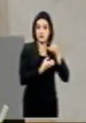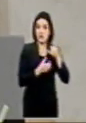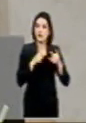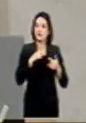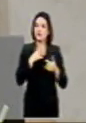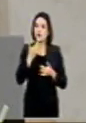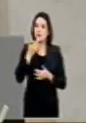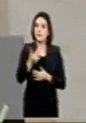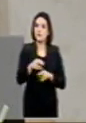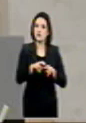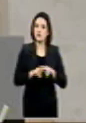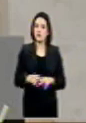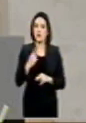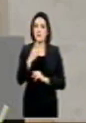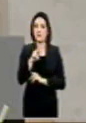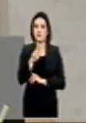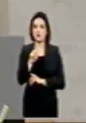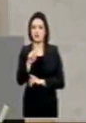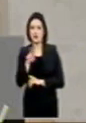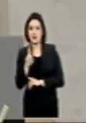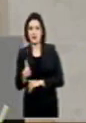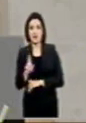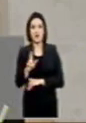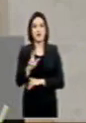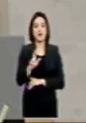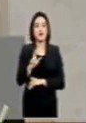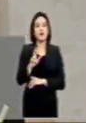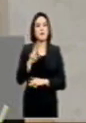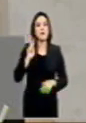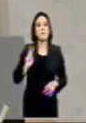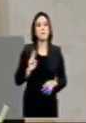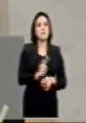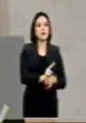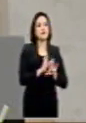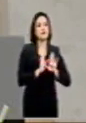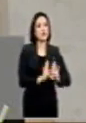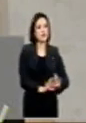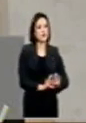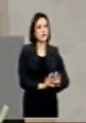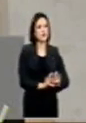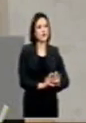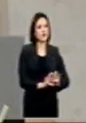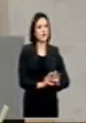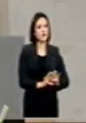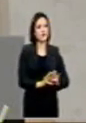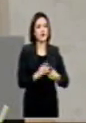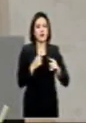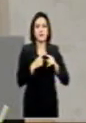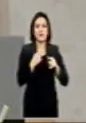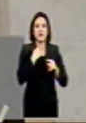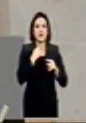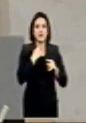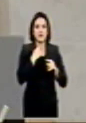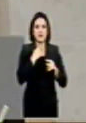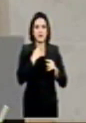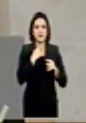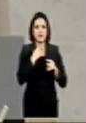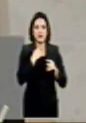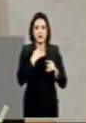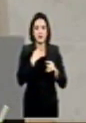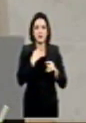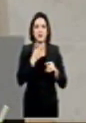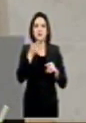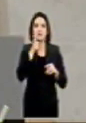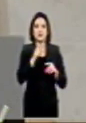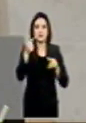pelo Procurador-Geral da República para preservá-las e ver que elas não podem ser repetidas, para que